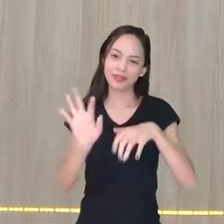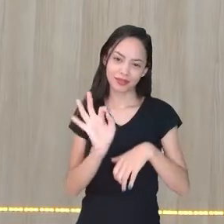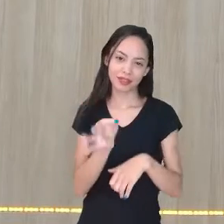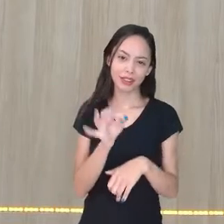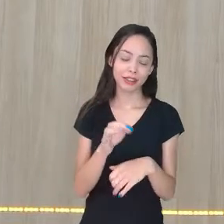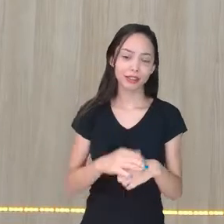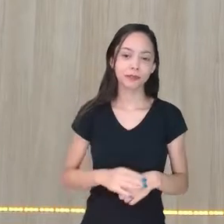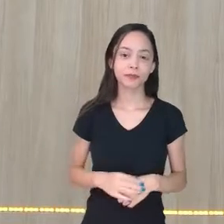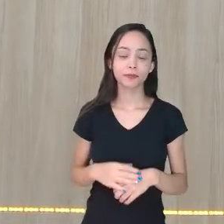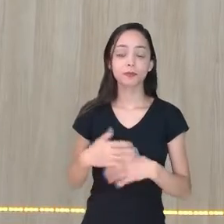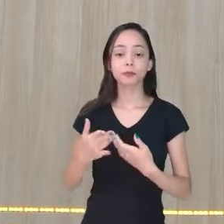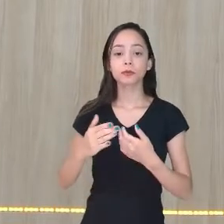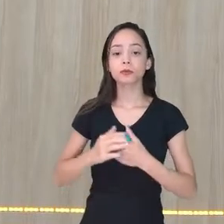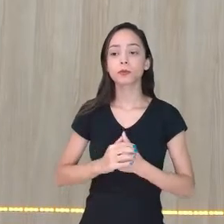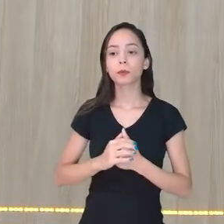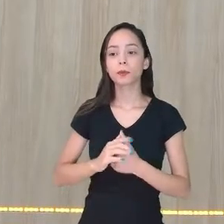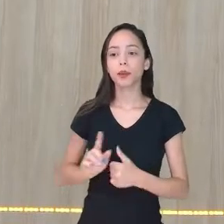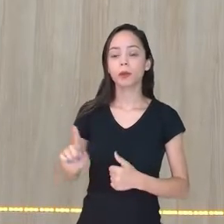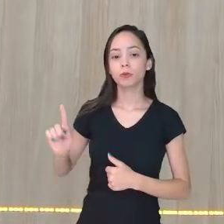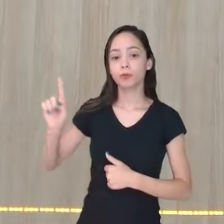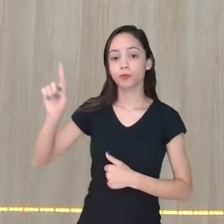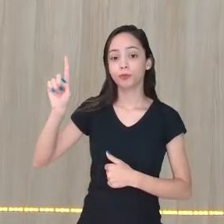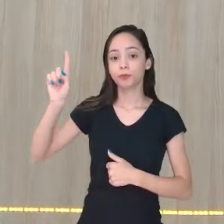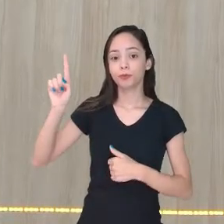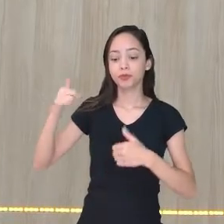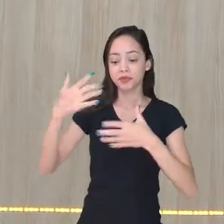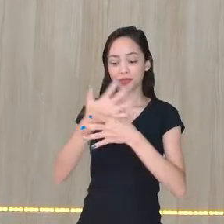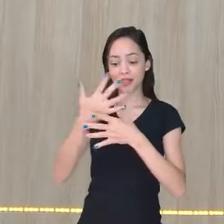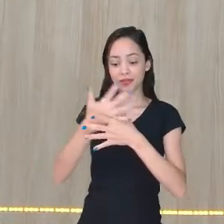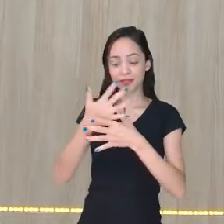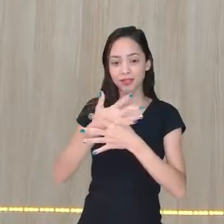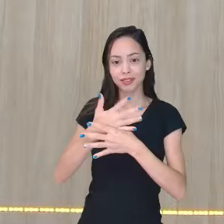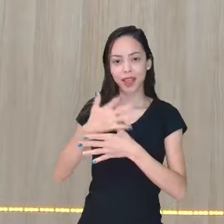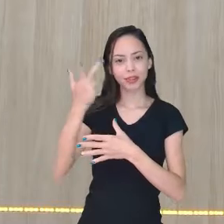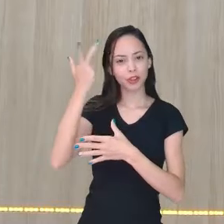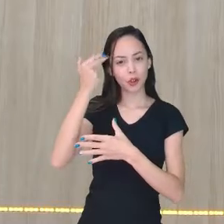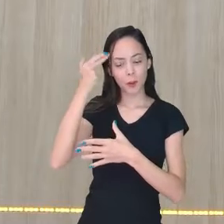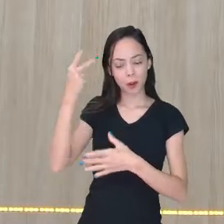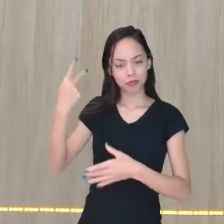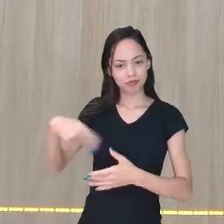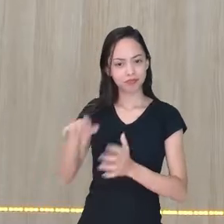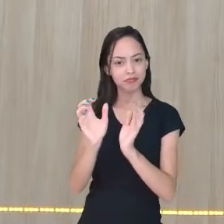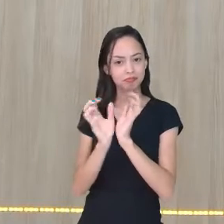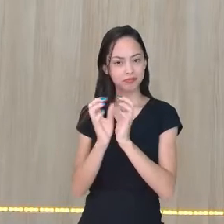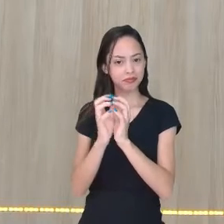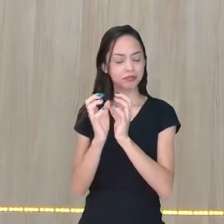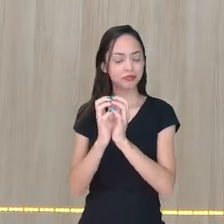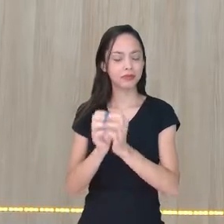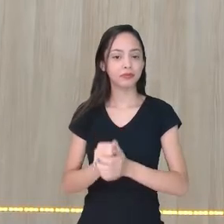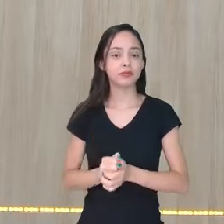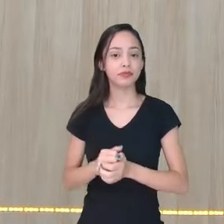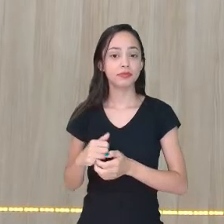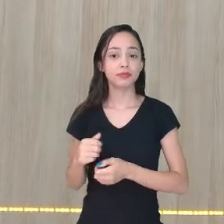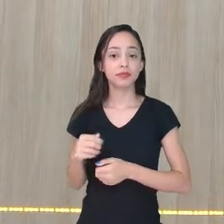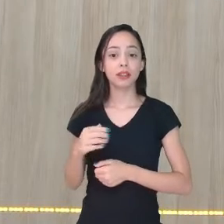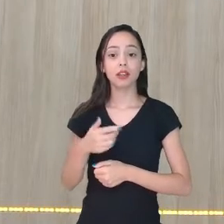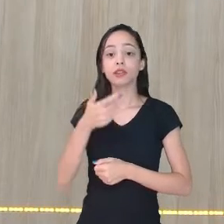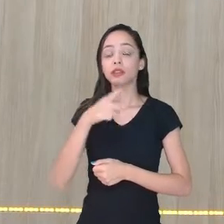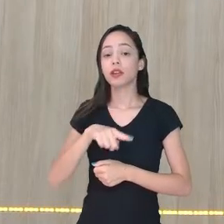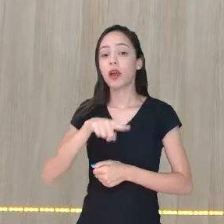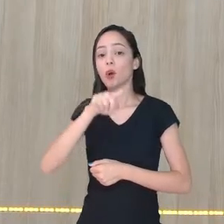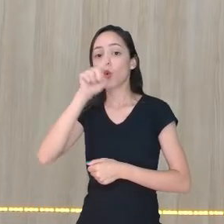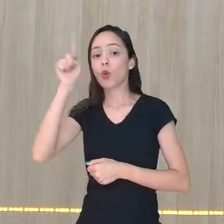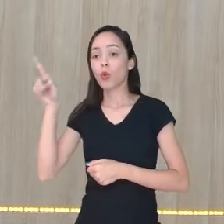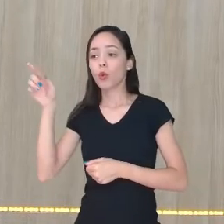uma delas está aqui um bioma bem comum na nossa cidade, no Recife, que é o mangue. E na outra imagem, que para